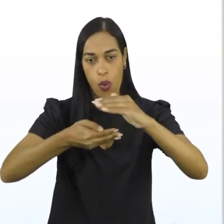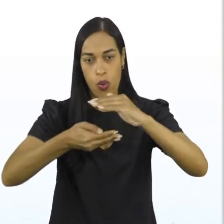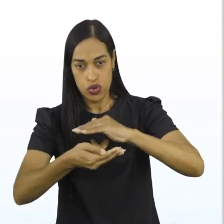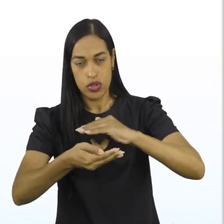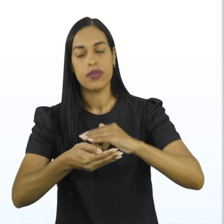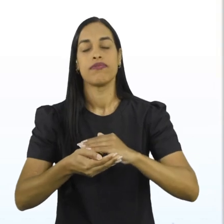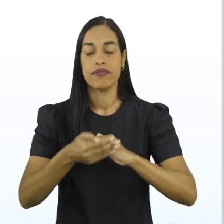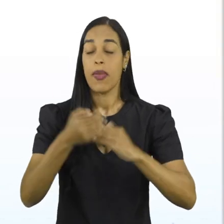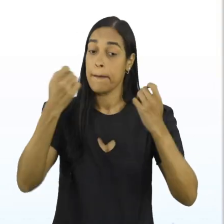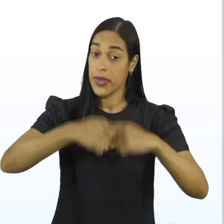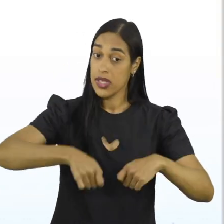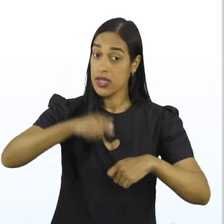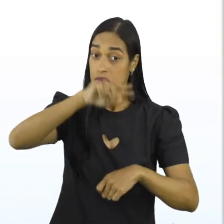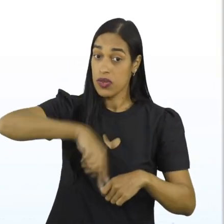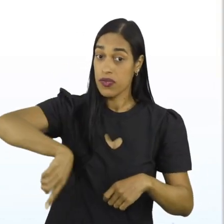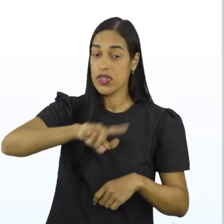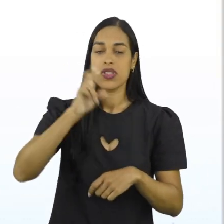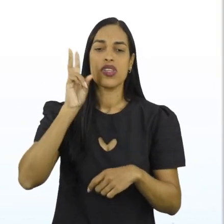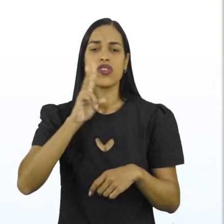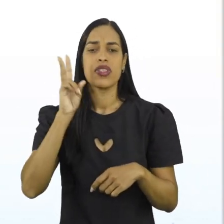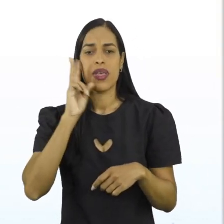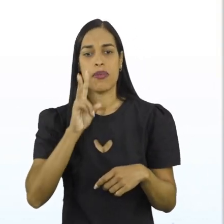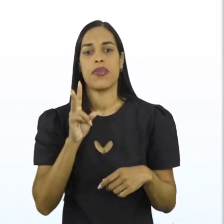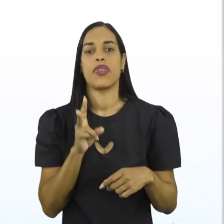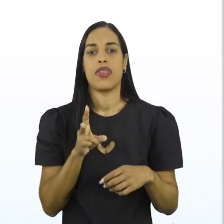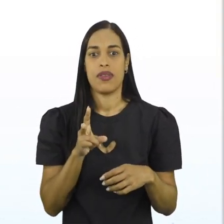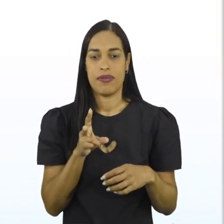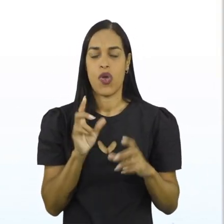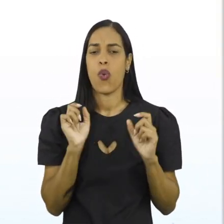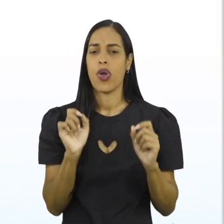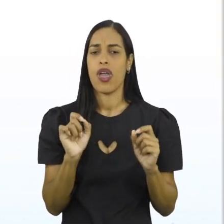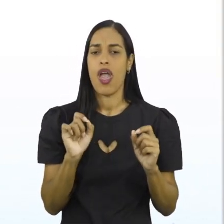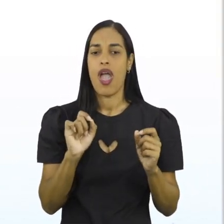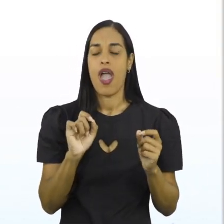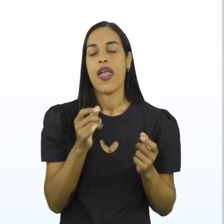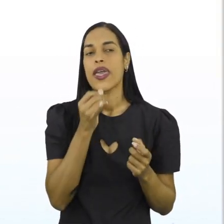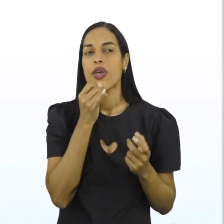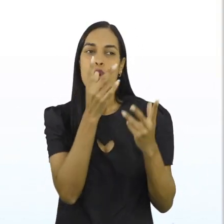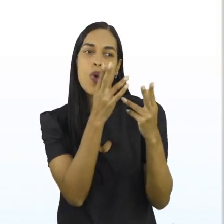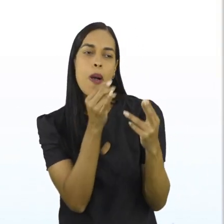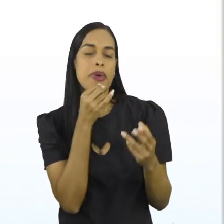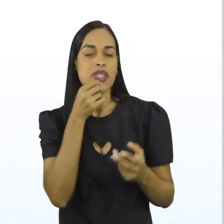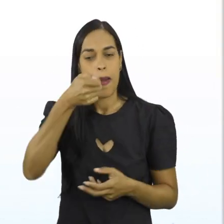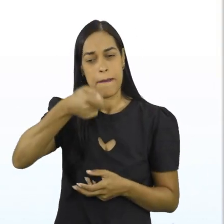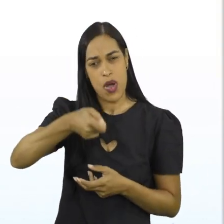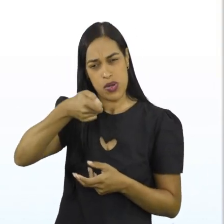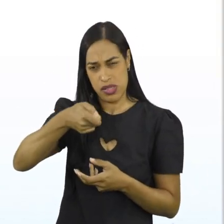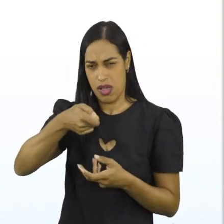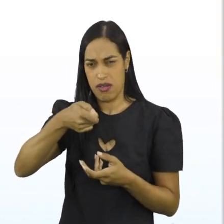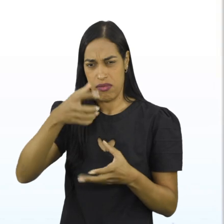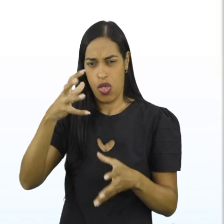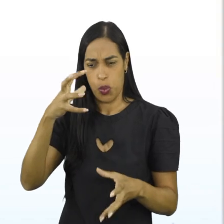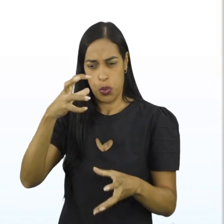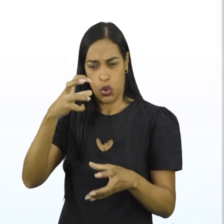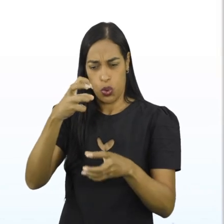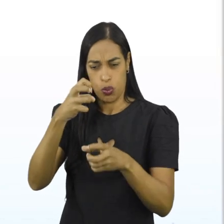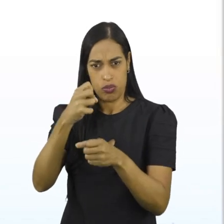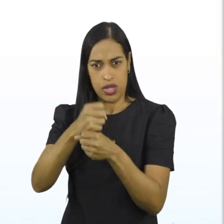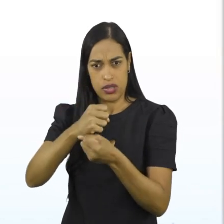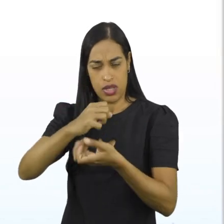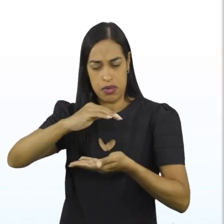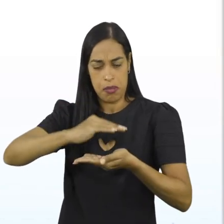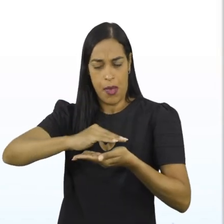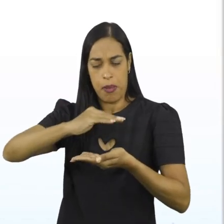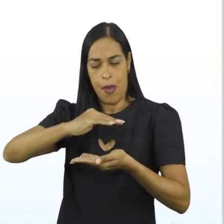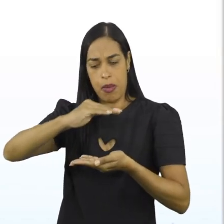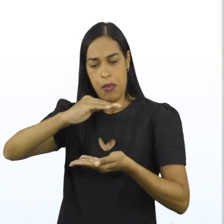que vocês lembrem que o complexo de Golgi, ele é um conjunto de bolsas. É como se a gente pegasse um monte de bolsas achatadas